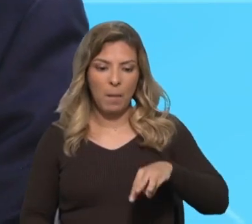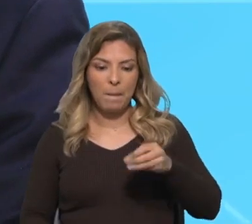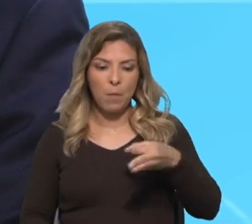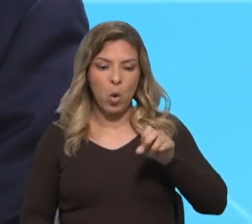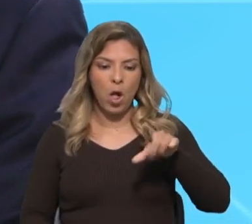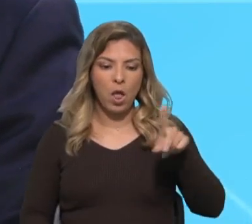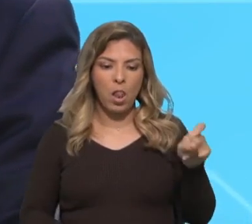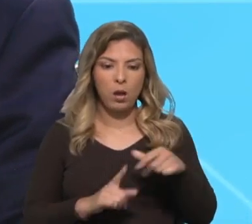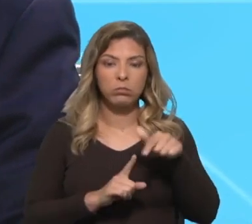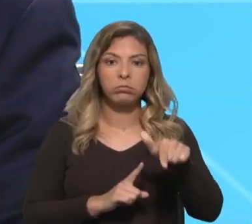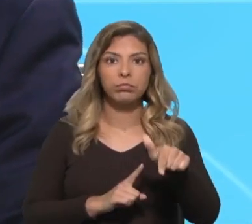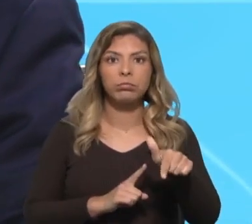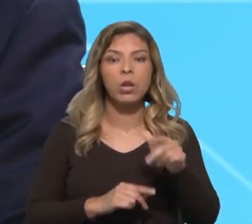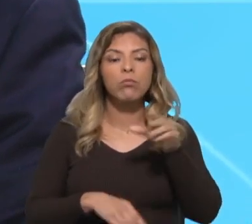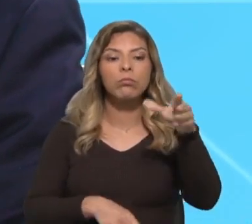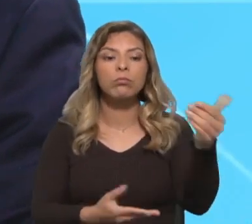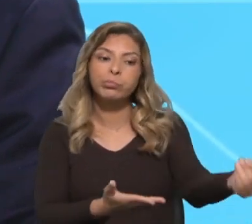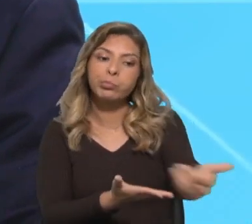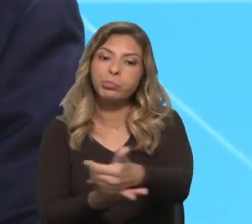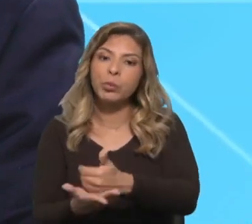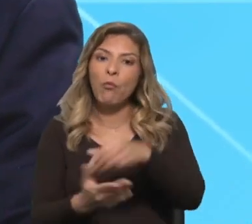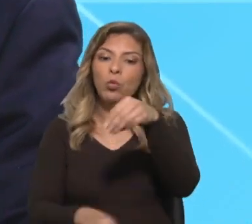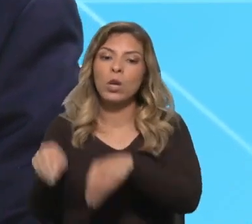parte substancial dos votos